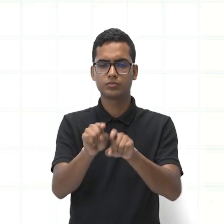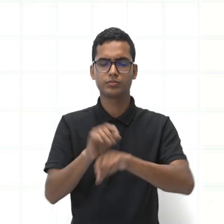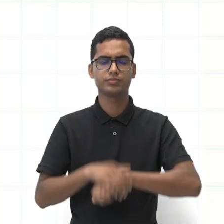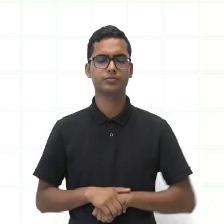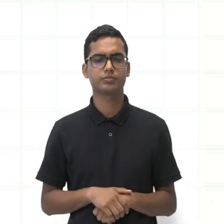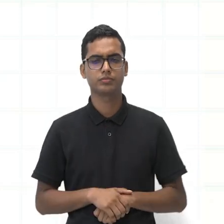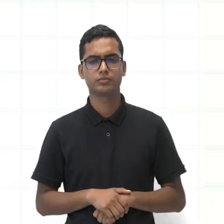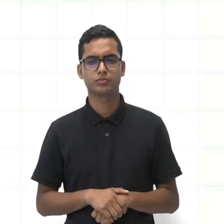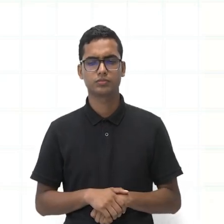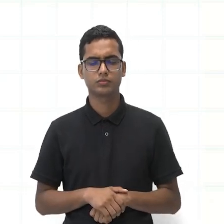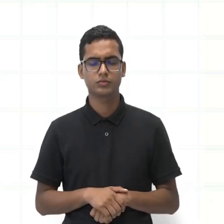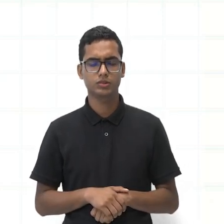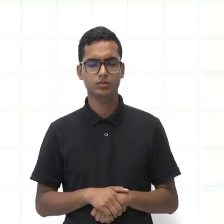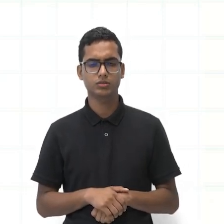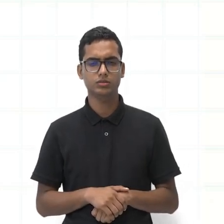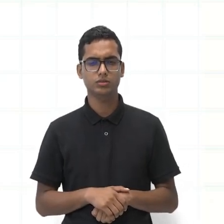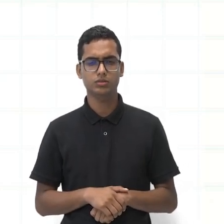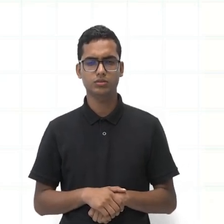indo.